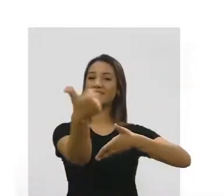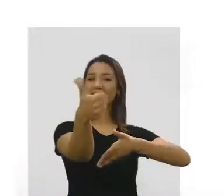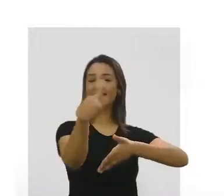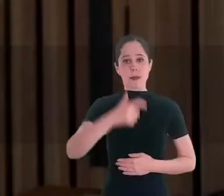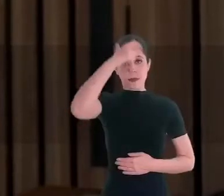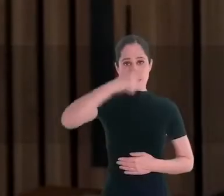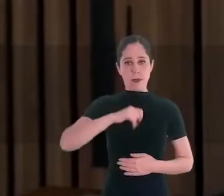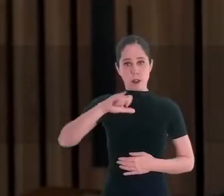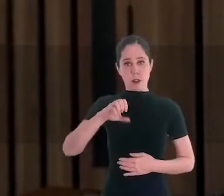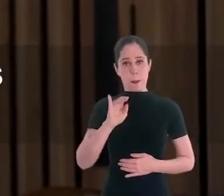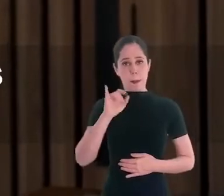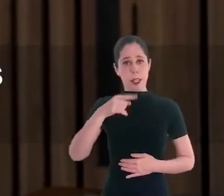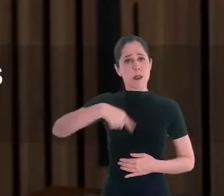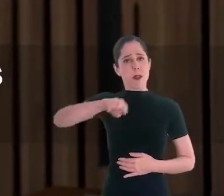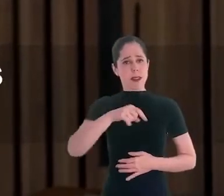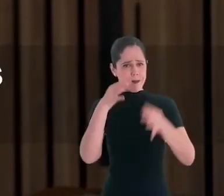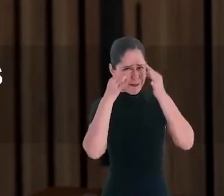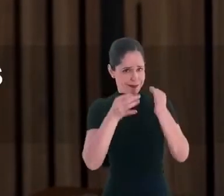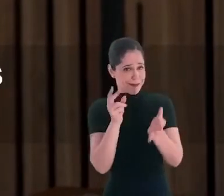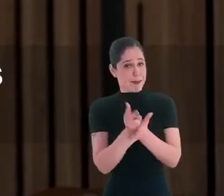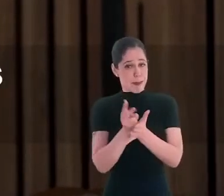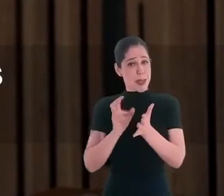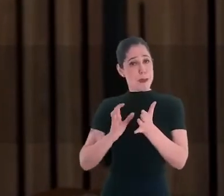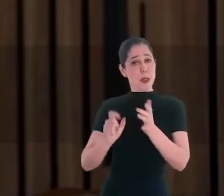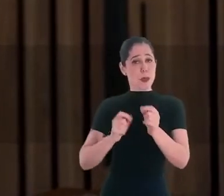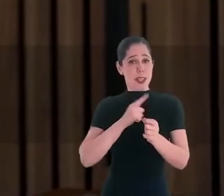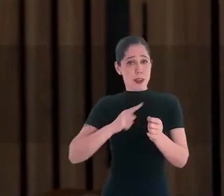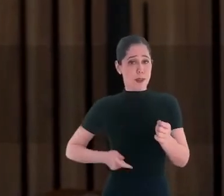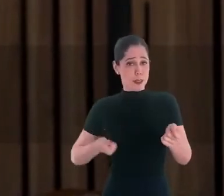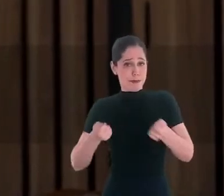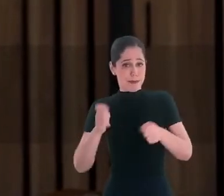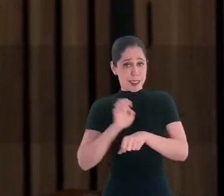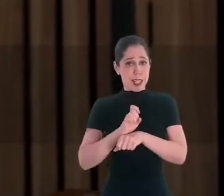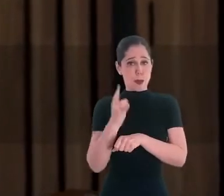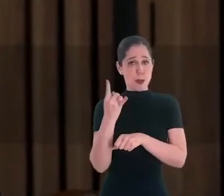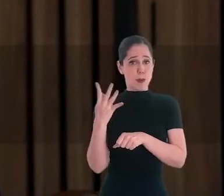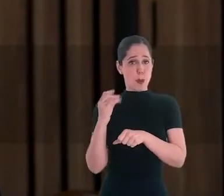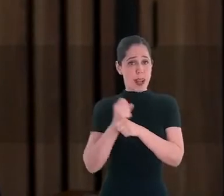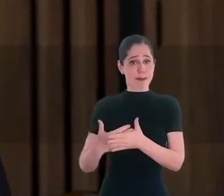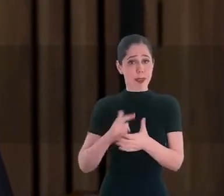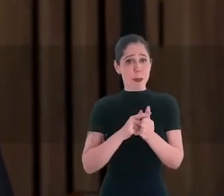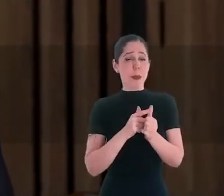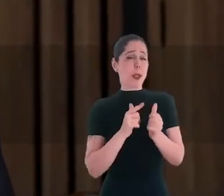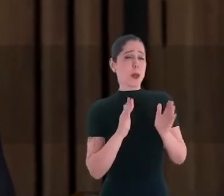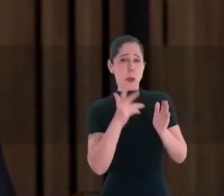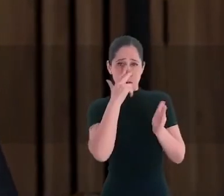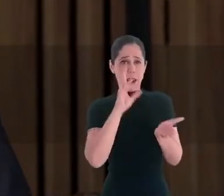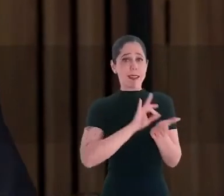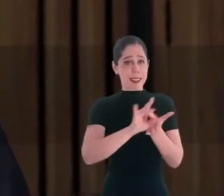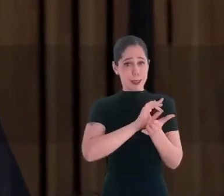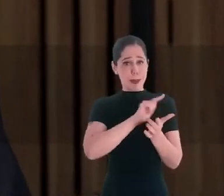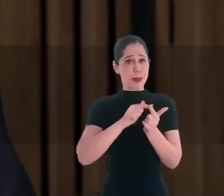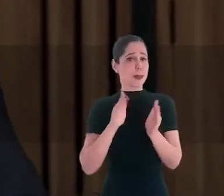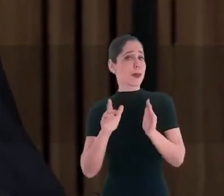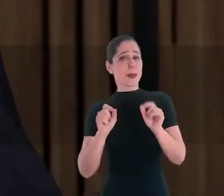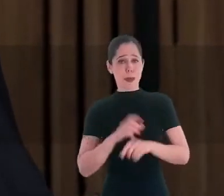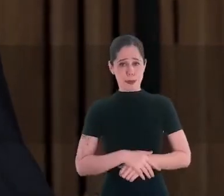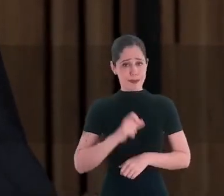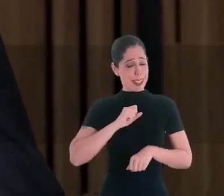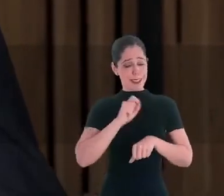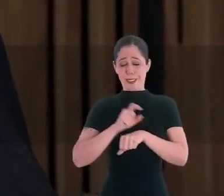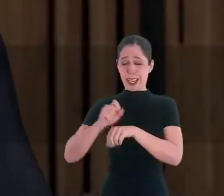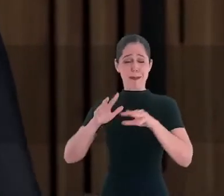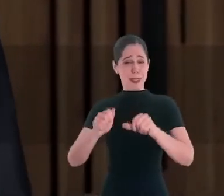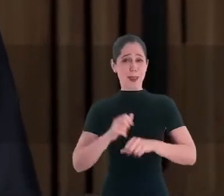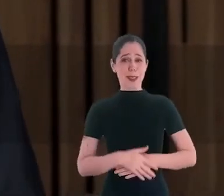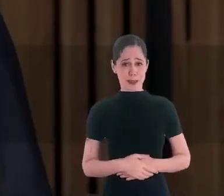É Raize, é 11. Sou Ricardo Jobim. Prestem atenção nos mesmos partidos que governaram o estado nos últimos 40 anos. No primeiro turno, parecem inimigos, mas no segundo,